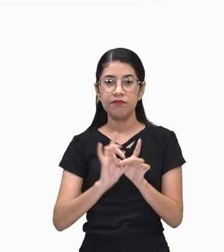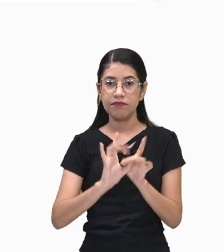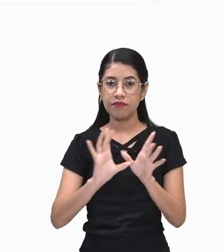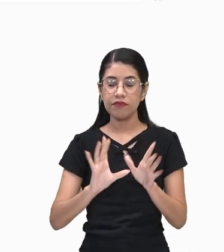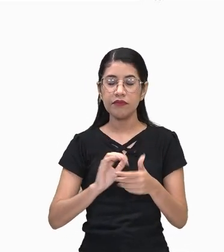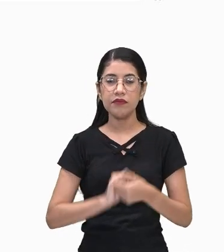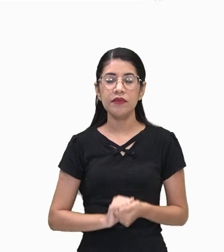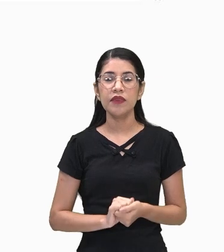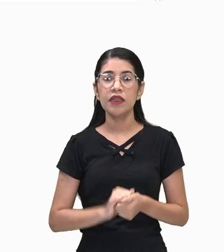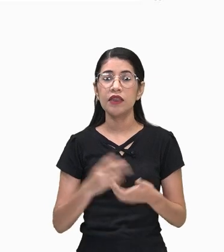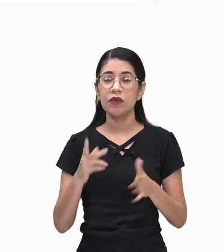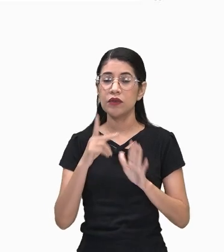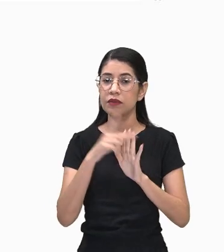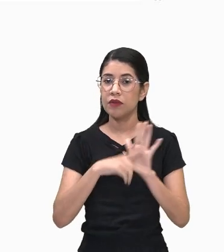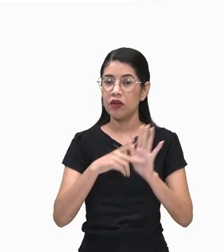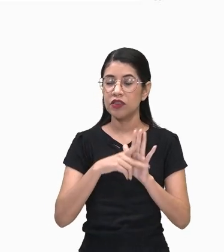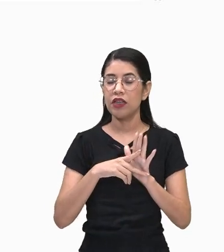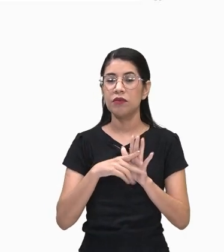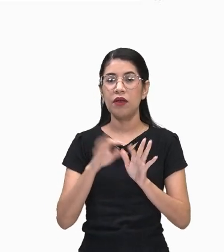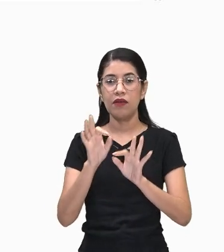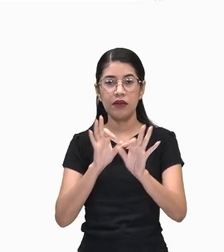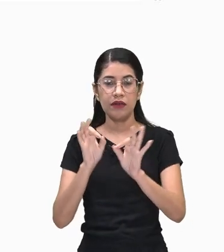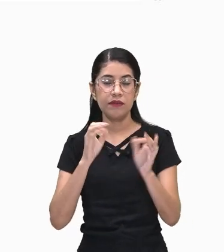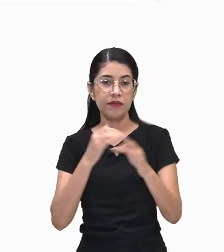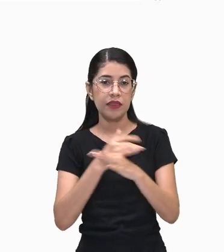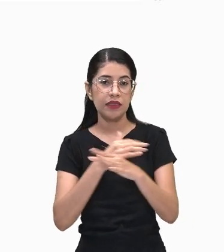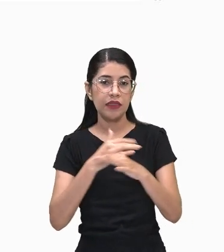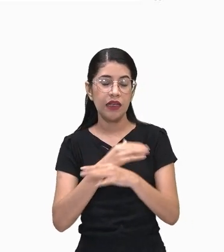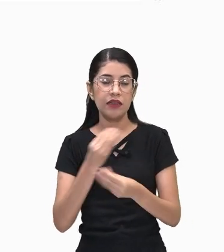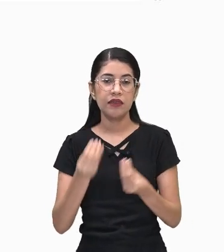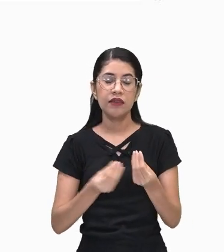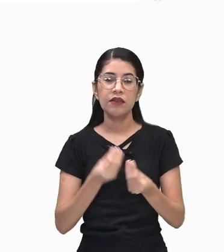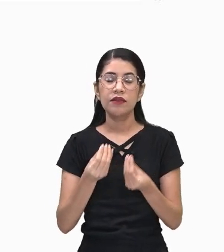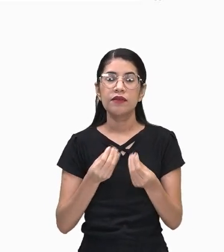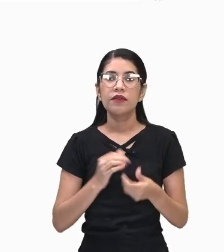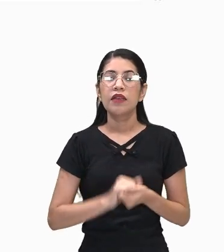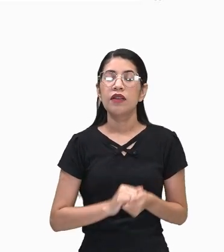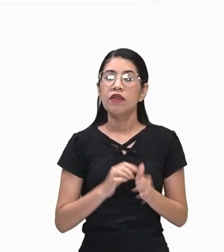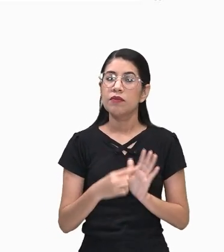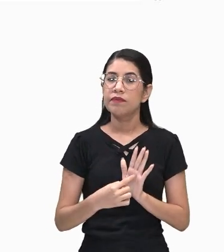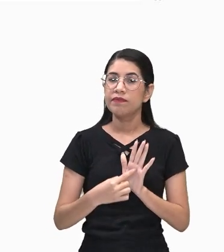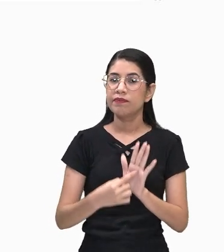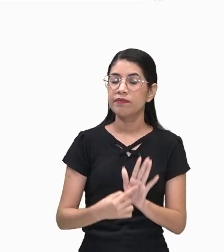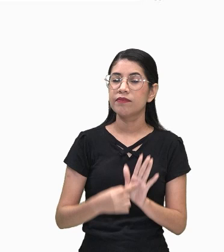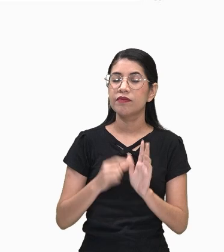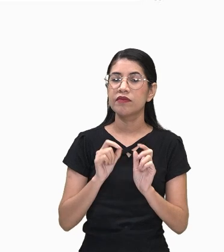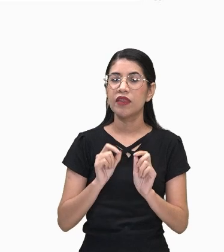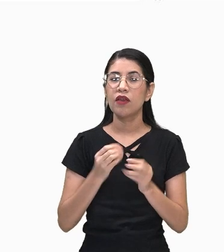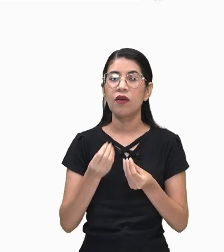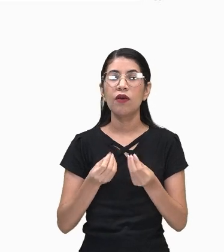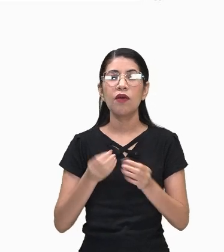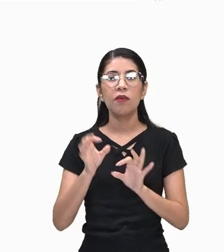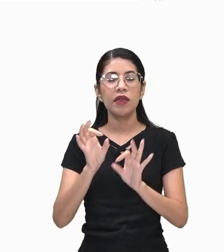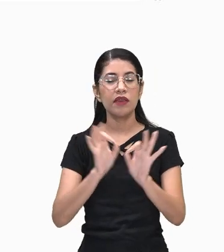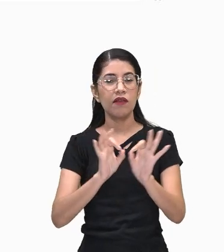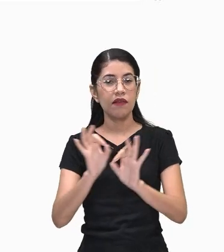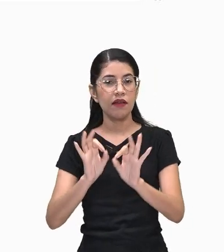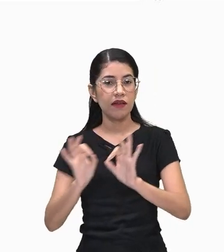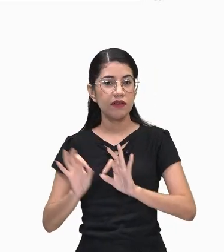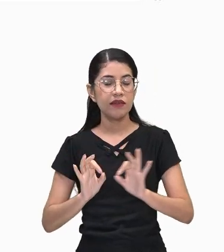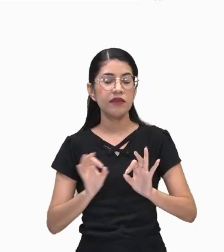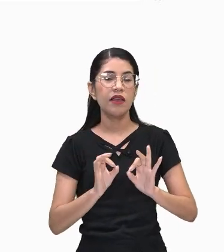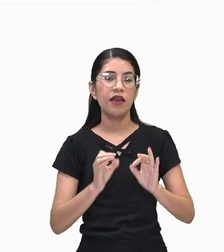o plano diretor das cidades, ele vai aí mostrar essa organização que as